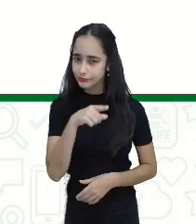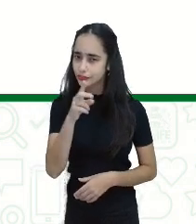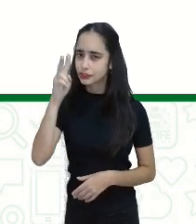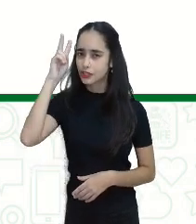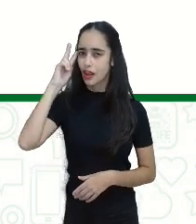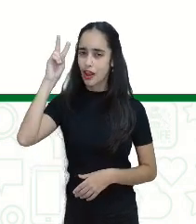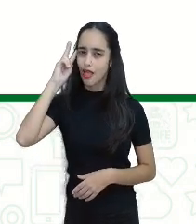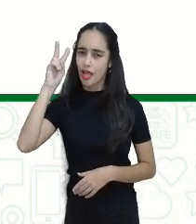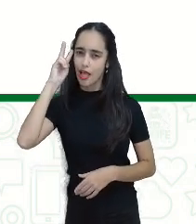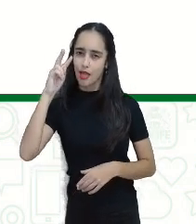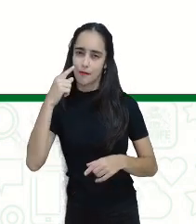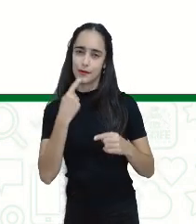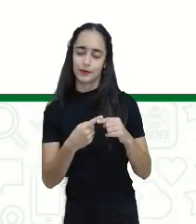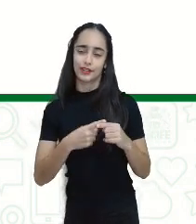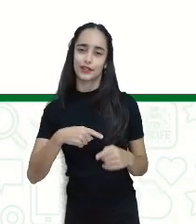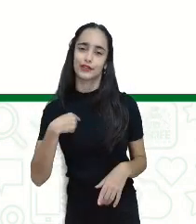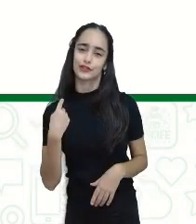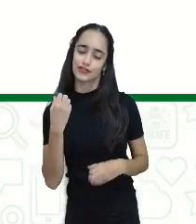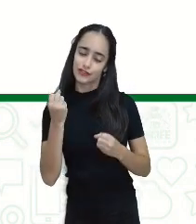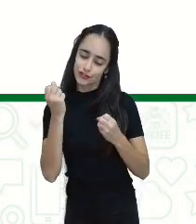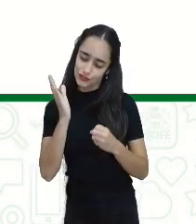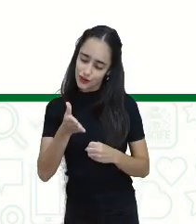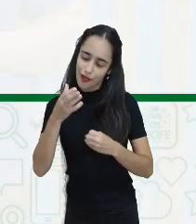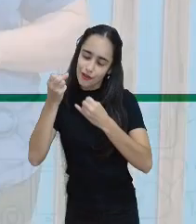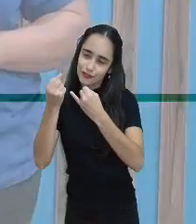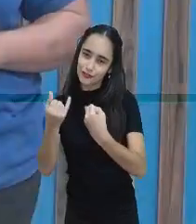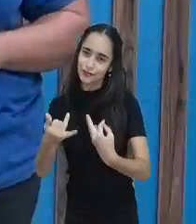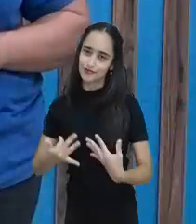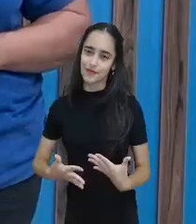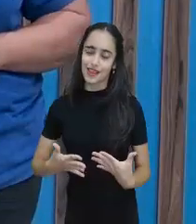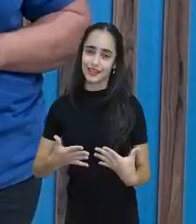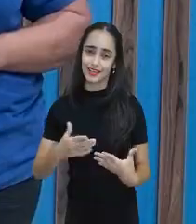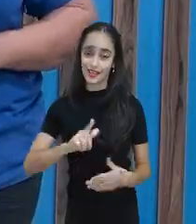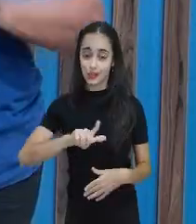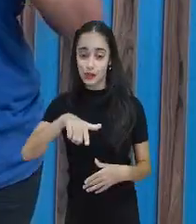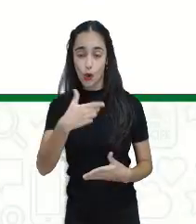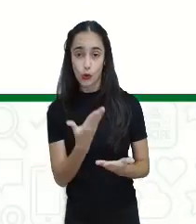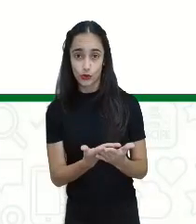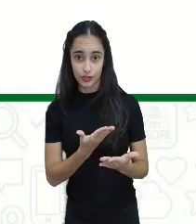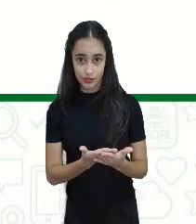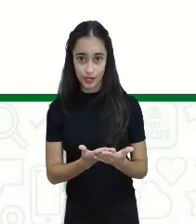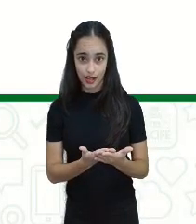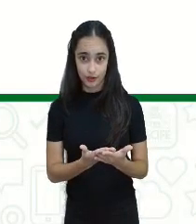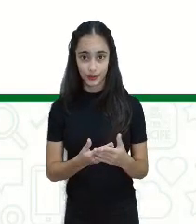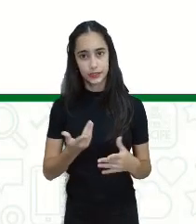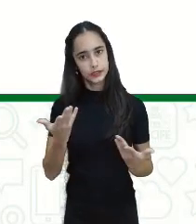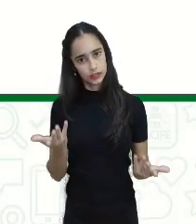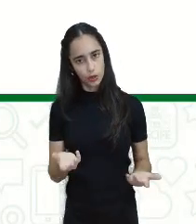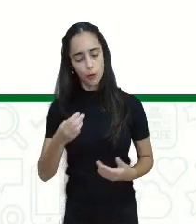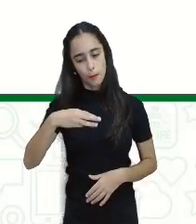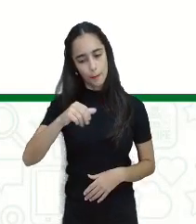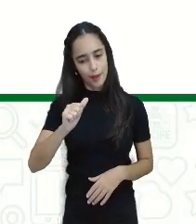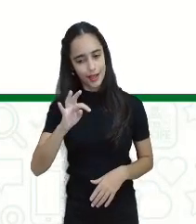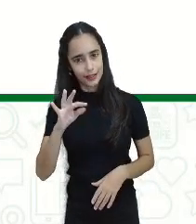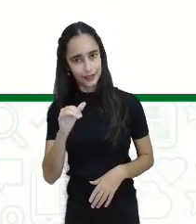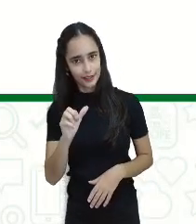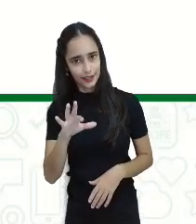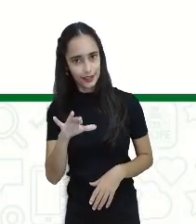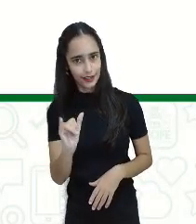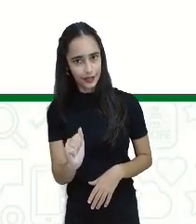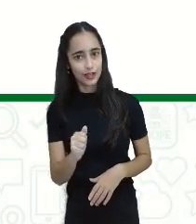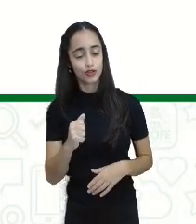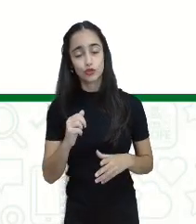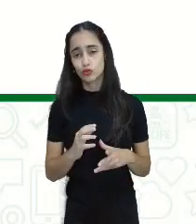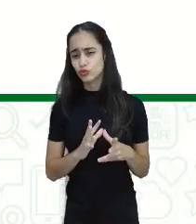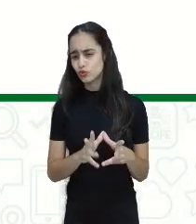a gente já viu isso em aulas anteriores. Matéria é tudo aquilo que tem massa e